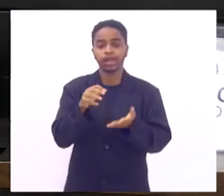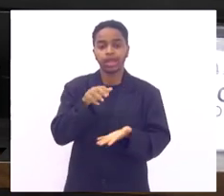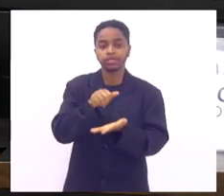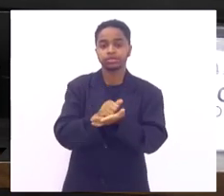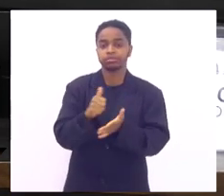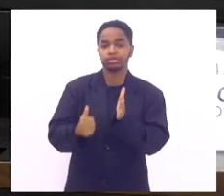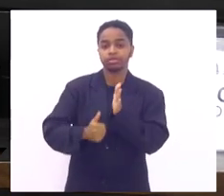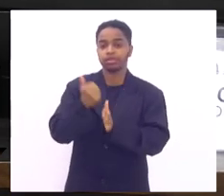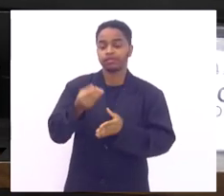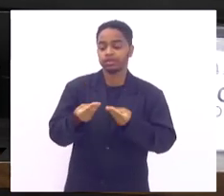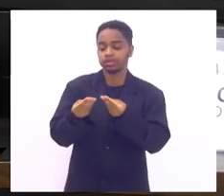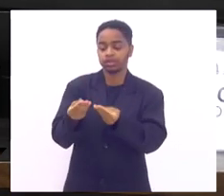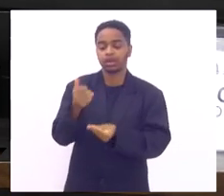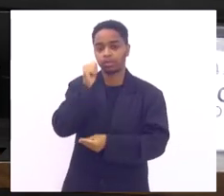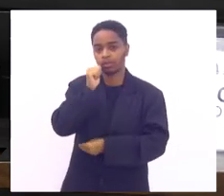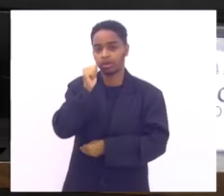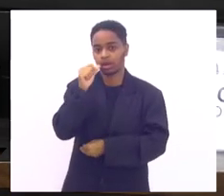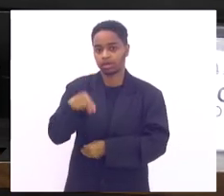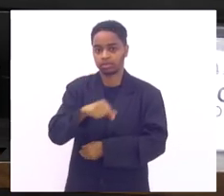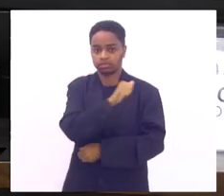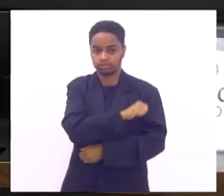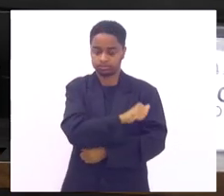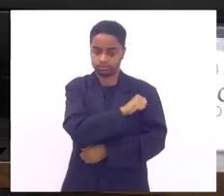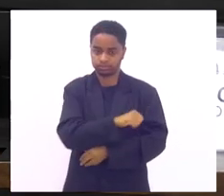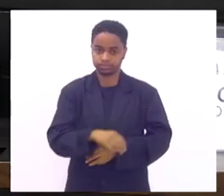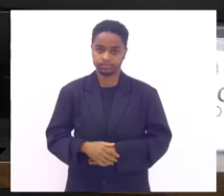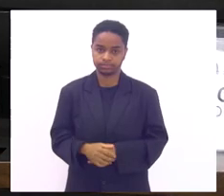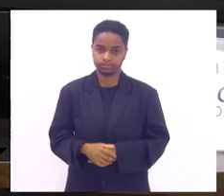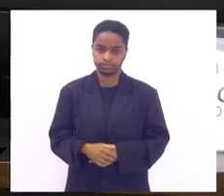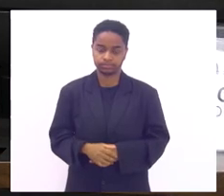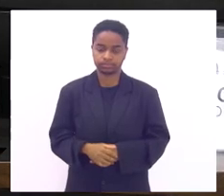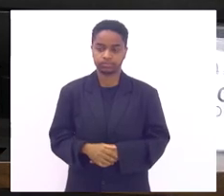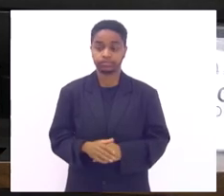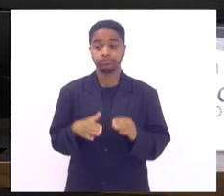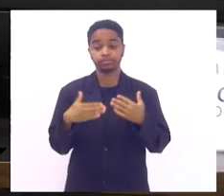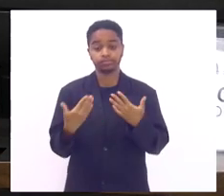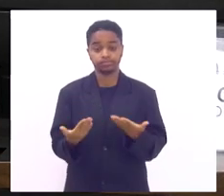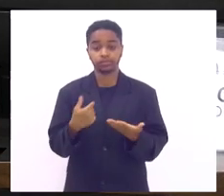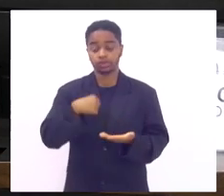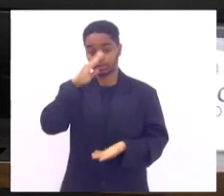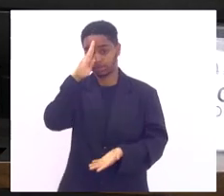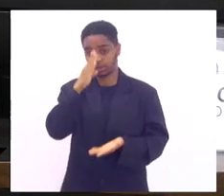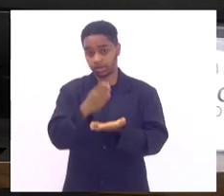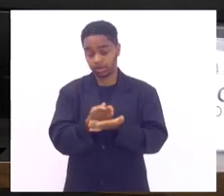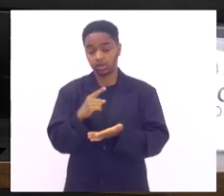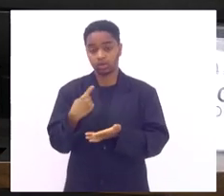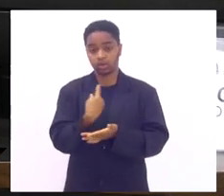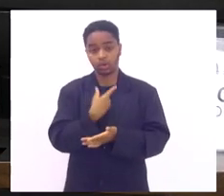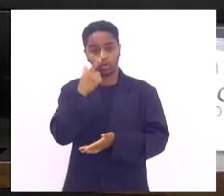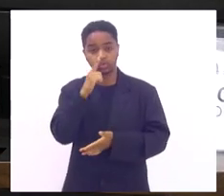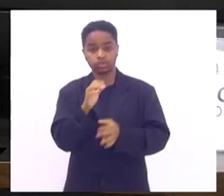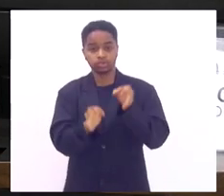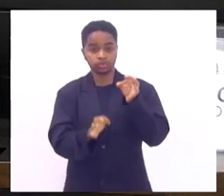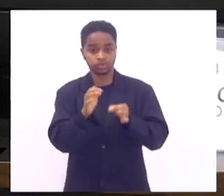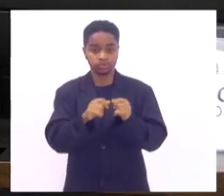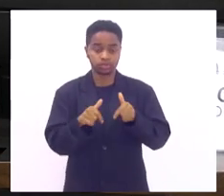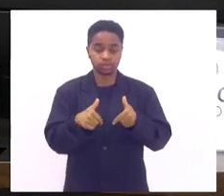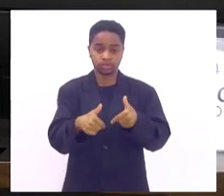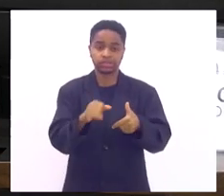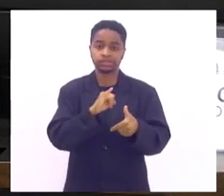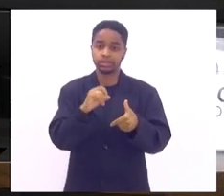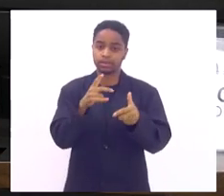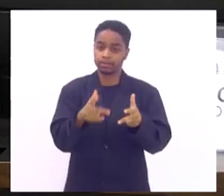uma mulher contabilista no Estado do Rio de Janeiro. Então, acho que a gente faz justiça quando a gente reconhece a